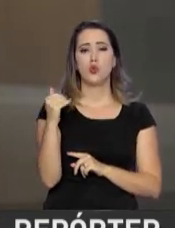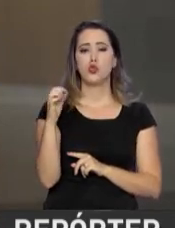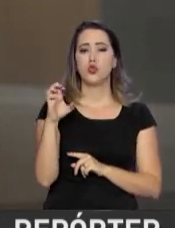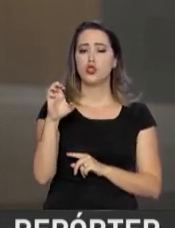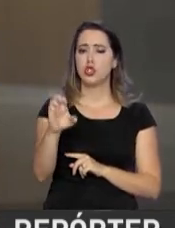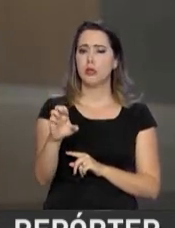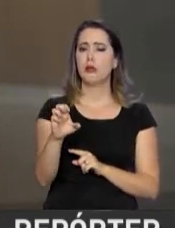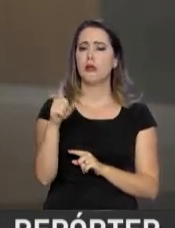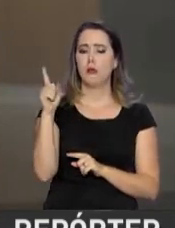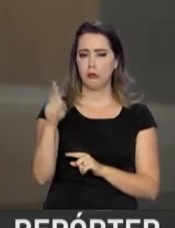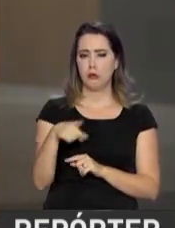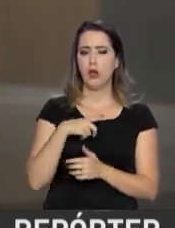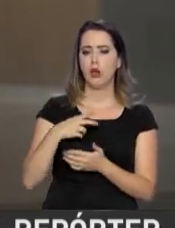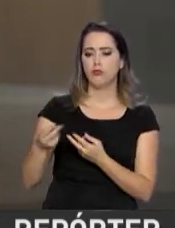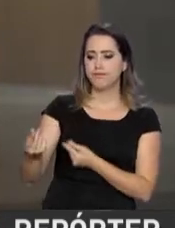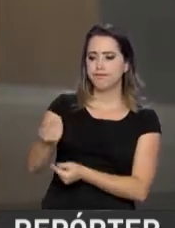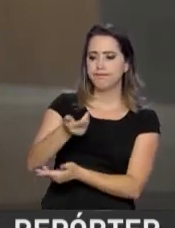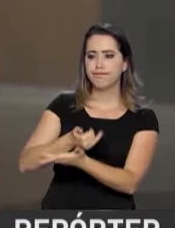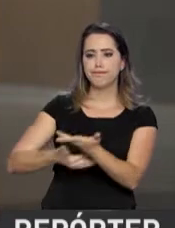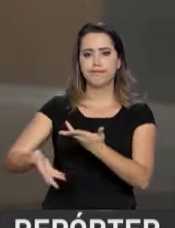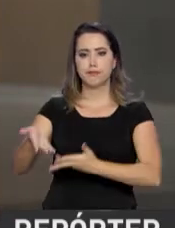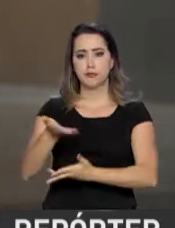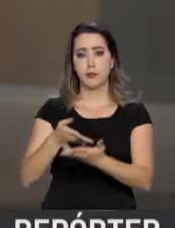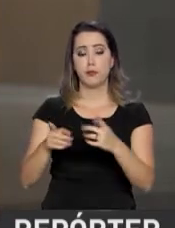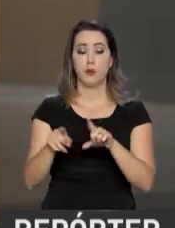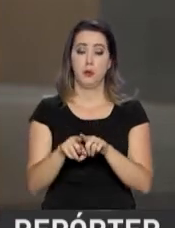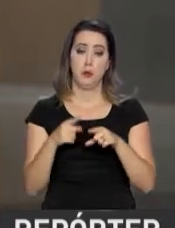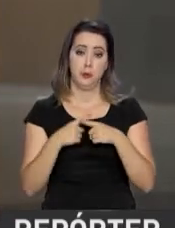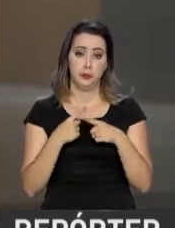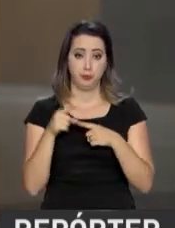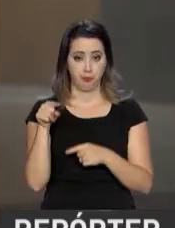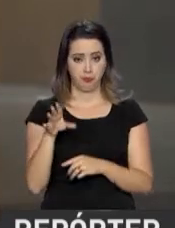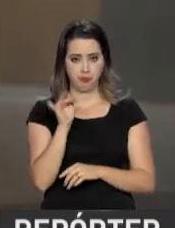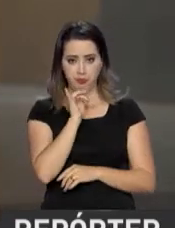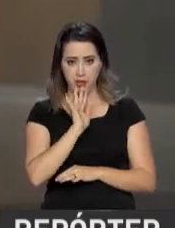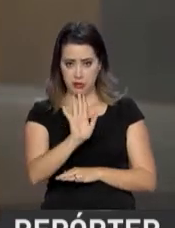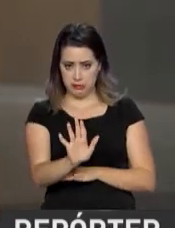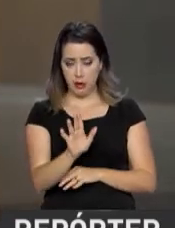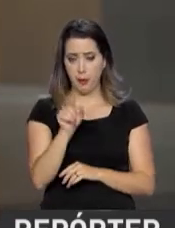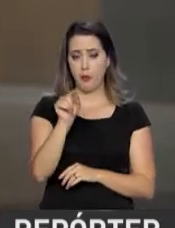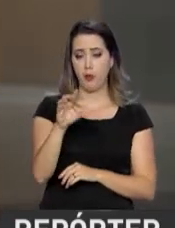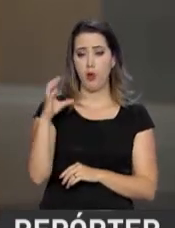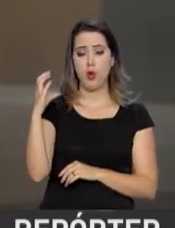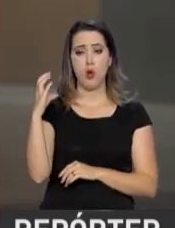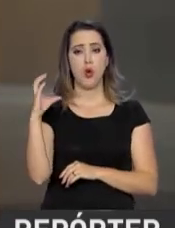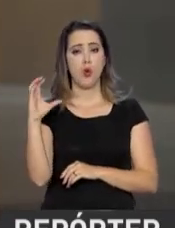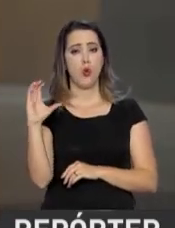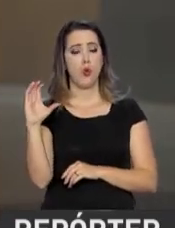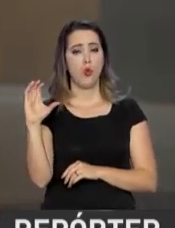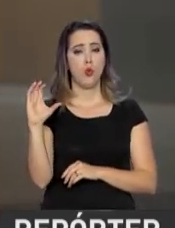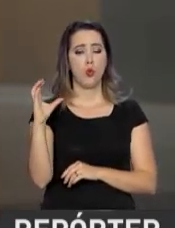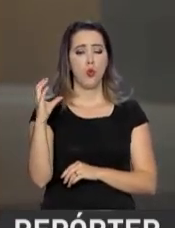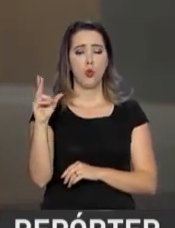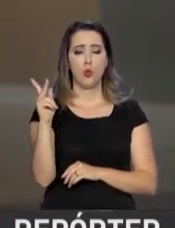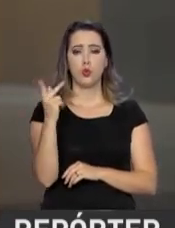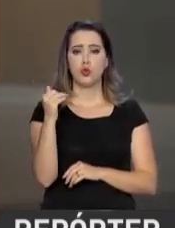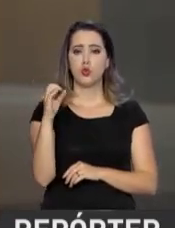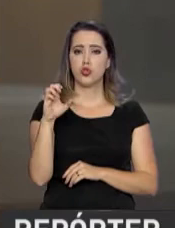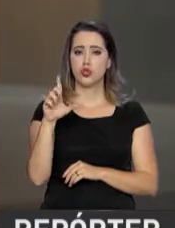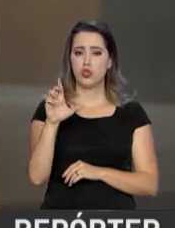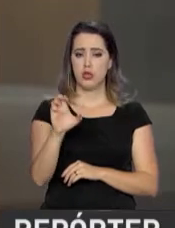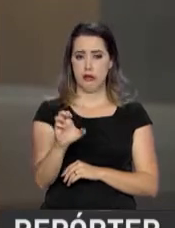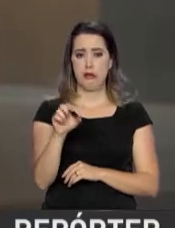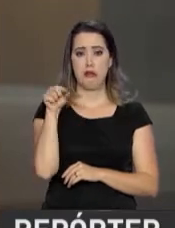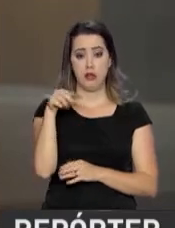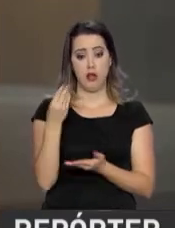investimentos segundo o ministério das relações exteriores o chile por exemplo tem um estoque de investimentos privados aqui no